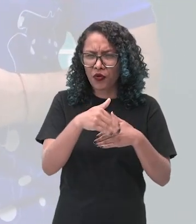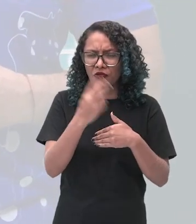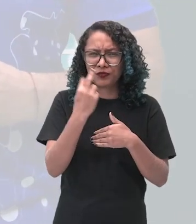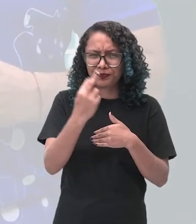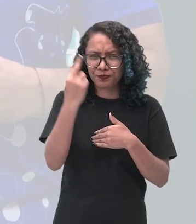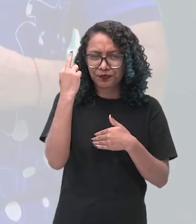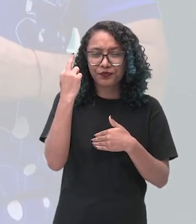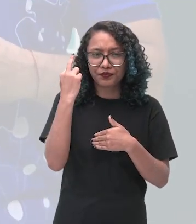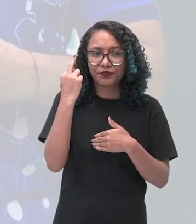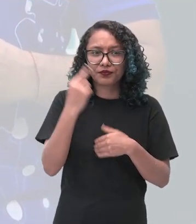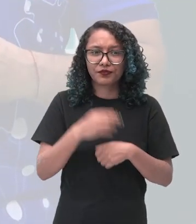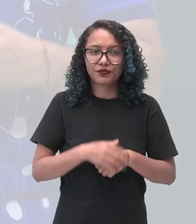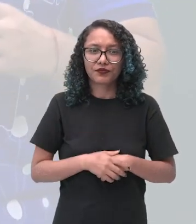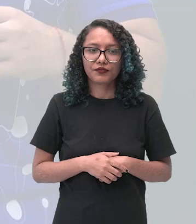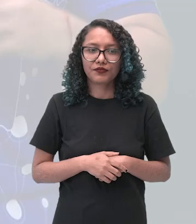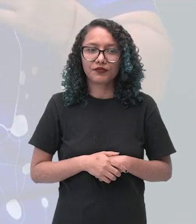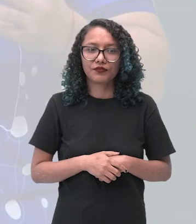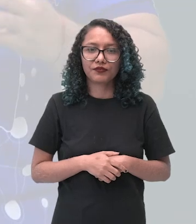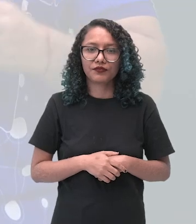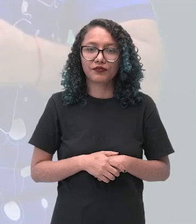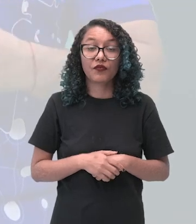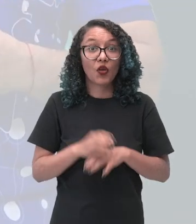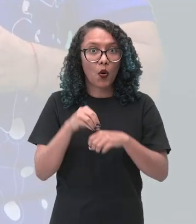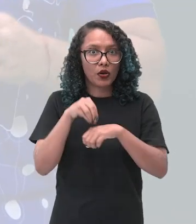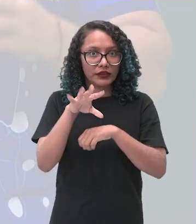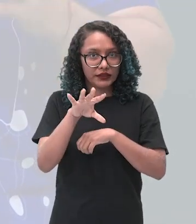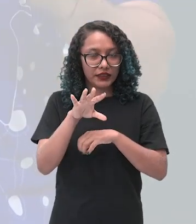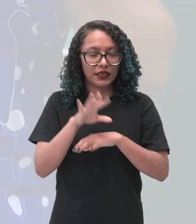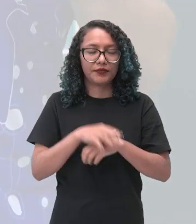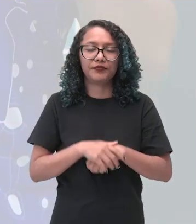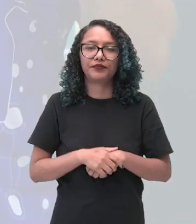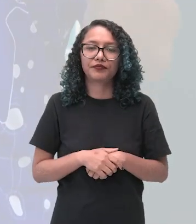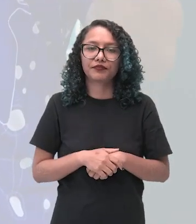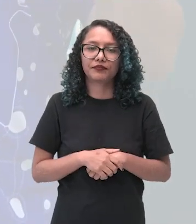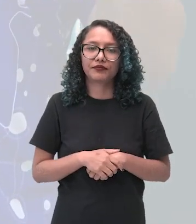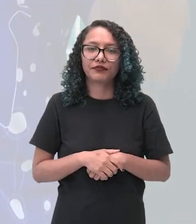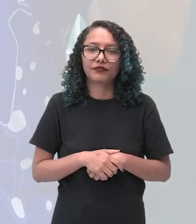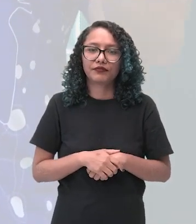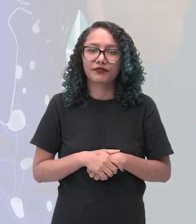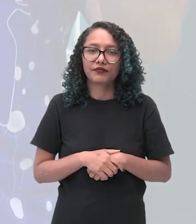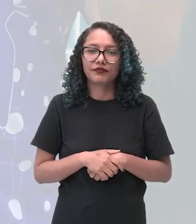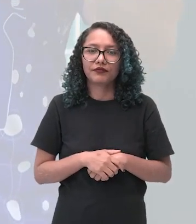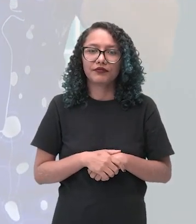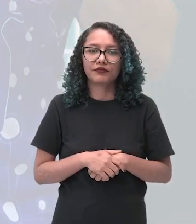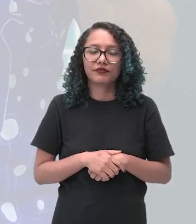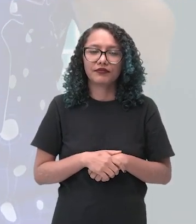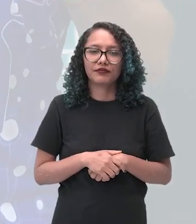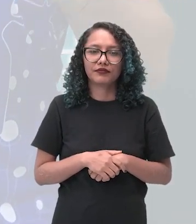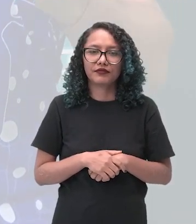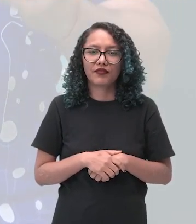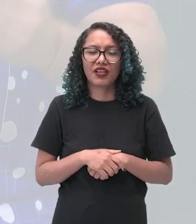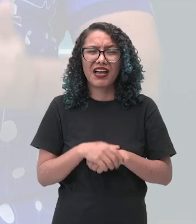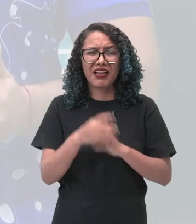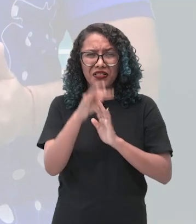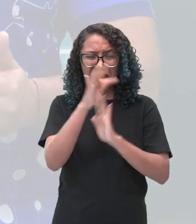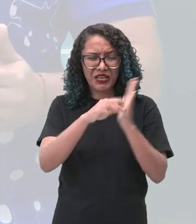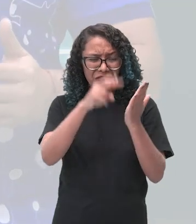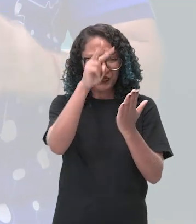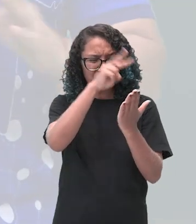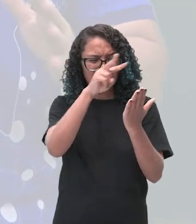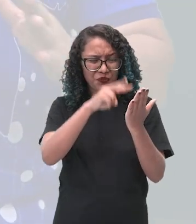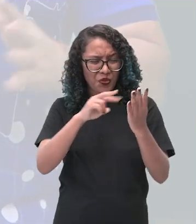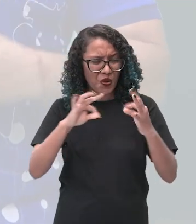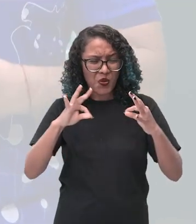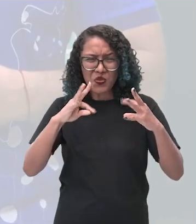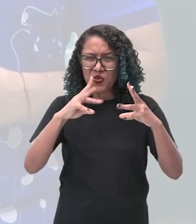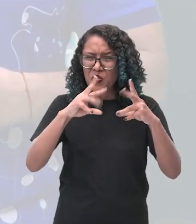por exemplo, eu vou dar uma dica aqui para vocês. Não percam o tempo lendo o texto todo.